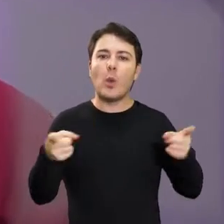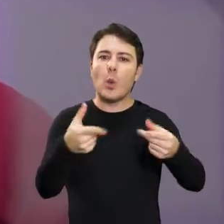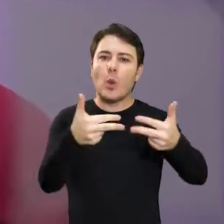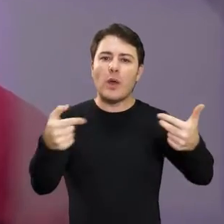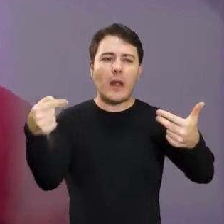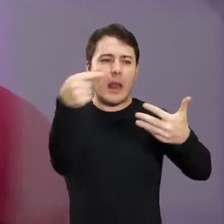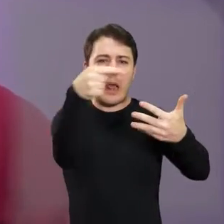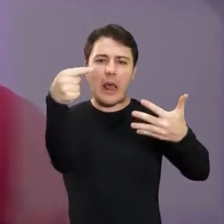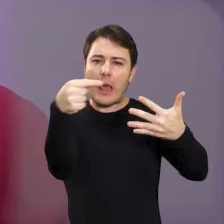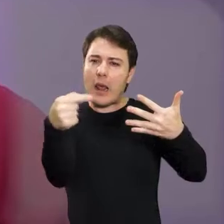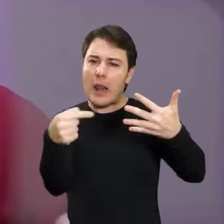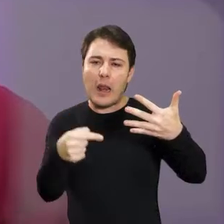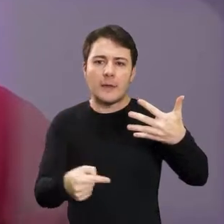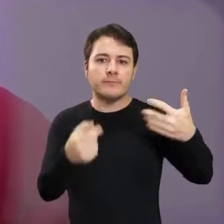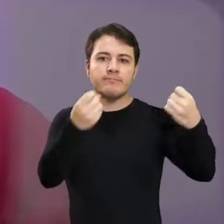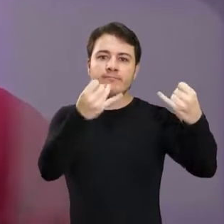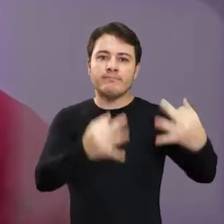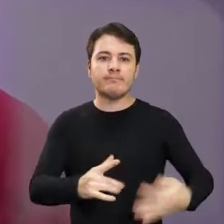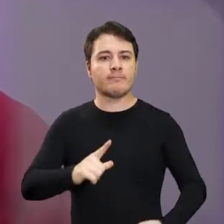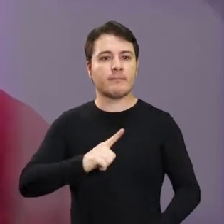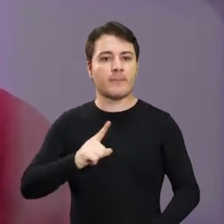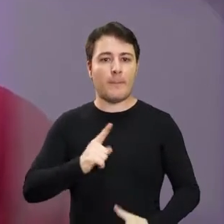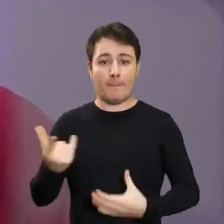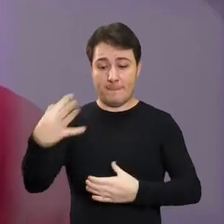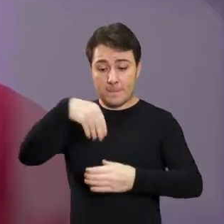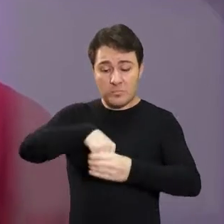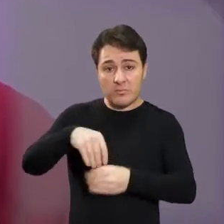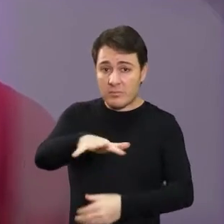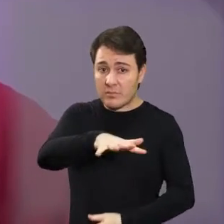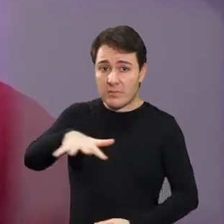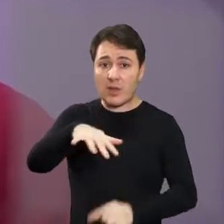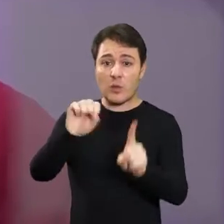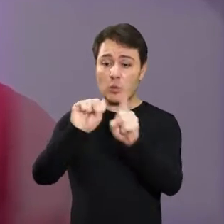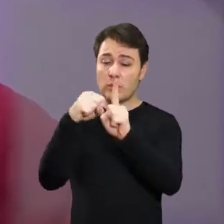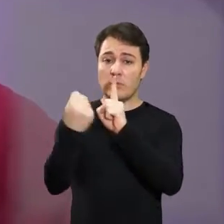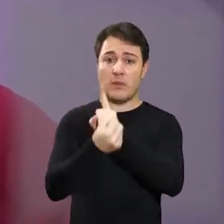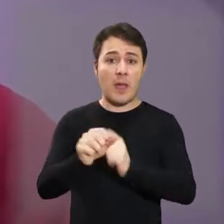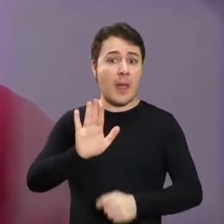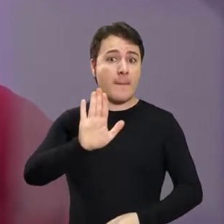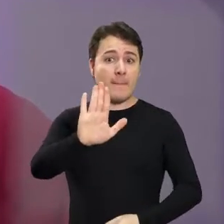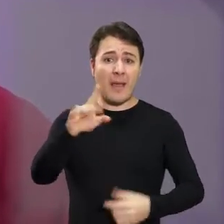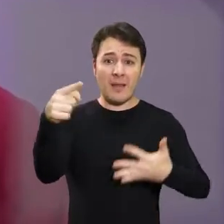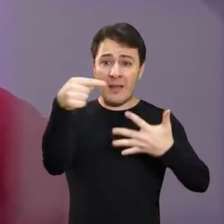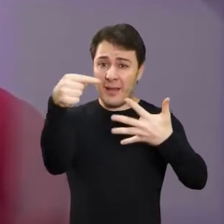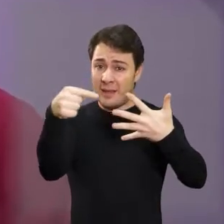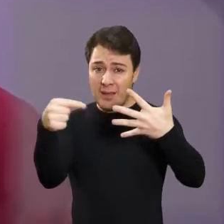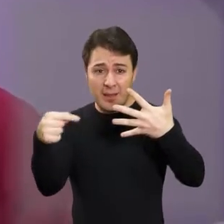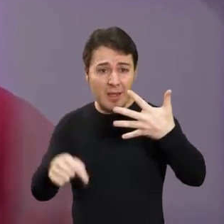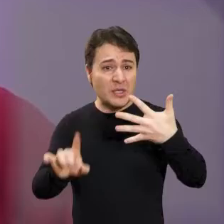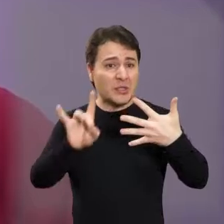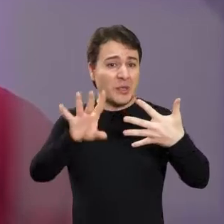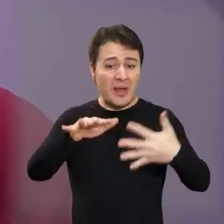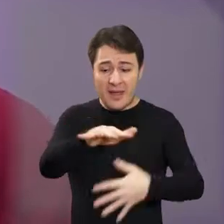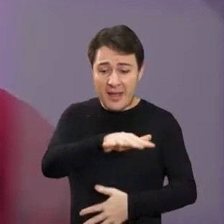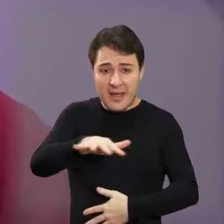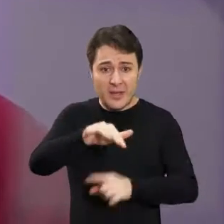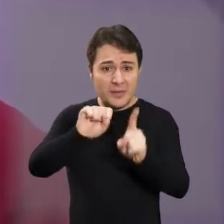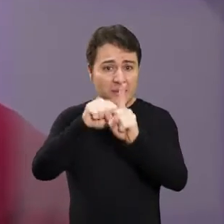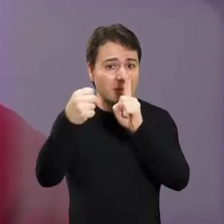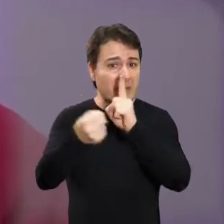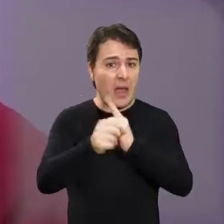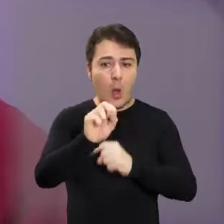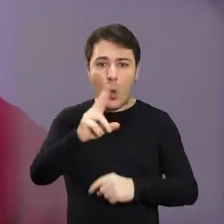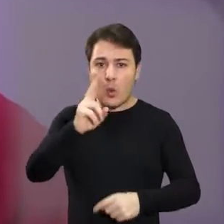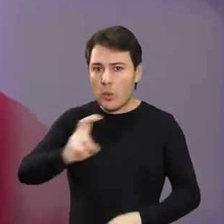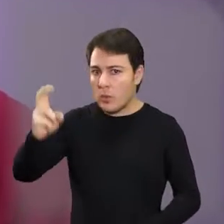eu disse, esses são significados presentes no nosso senso comum. Mas a construção desse significado não fica só no âmbito